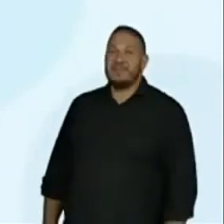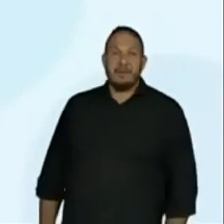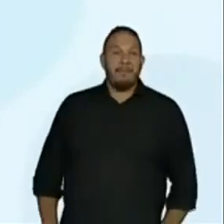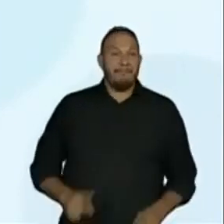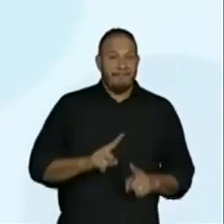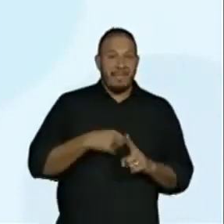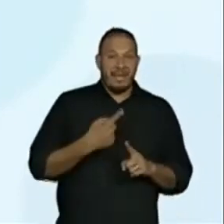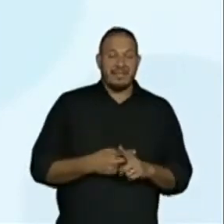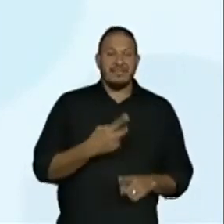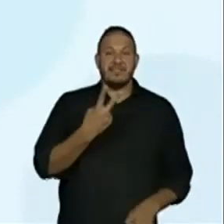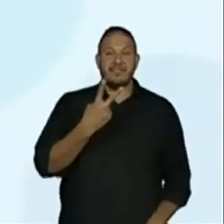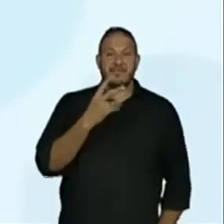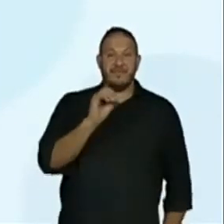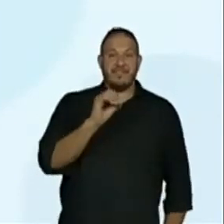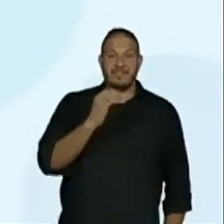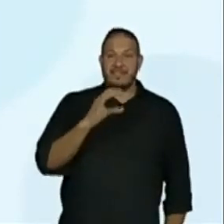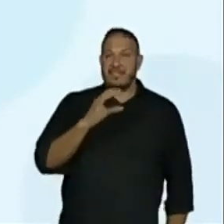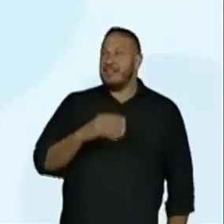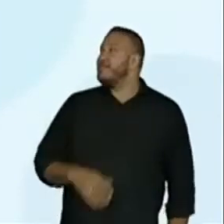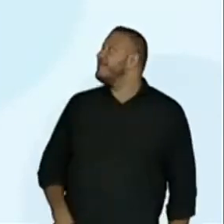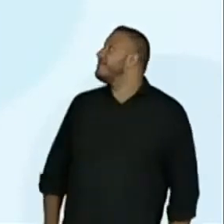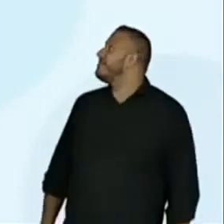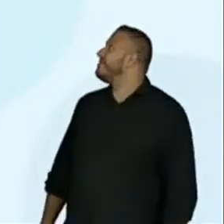Mais 20 centavos.